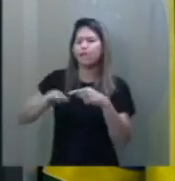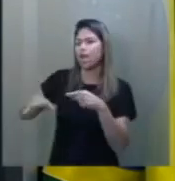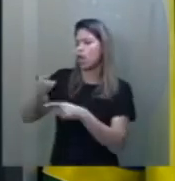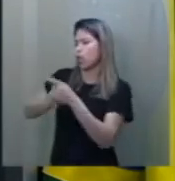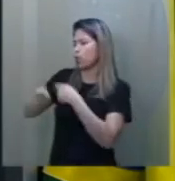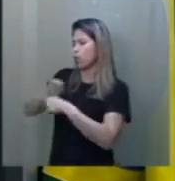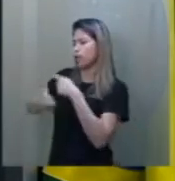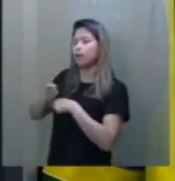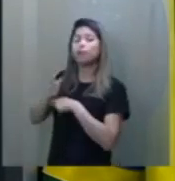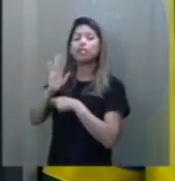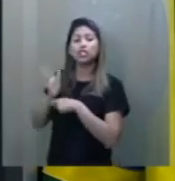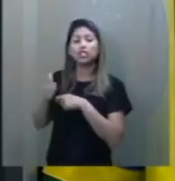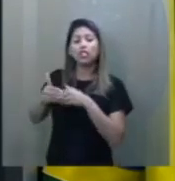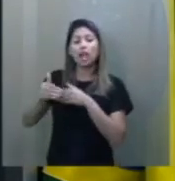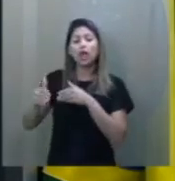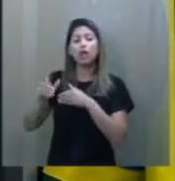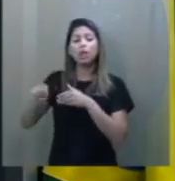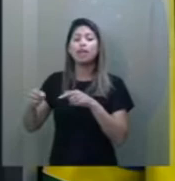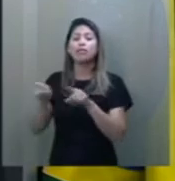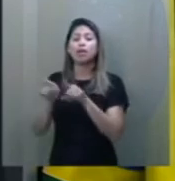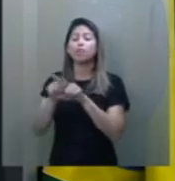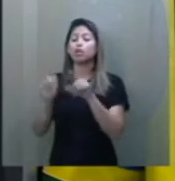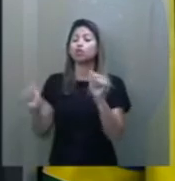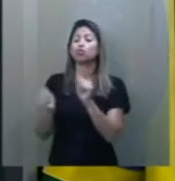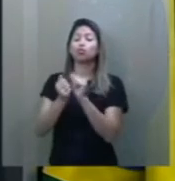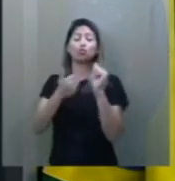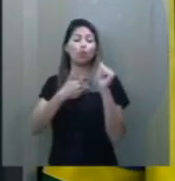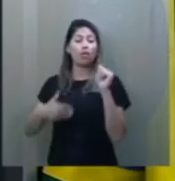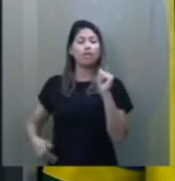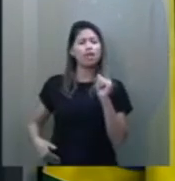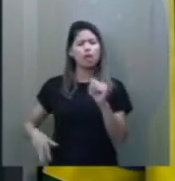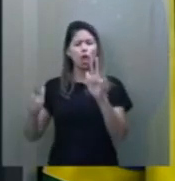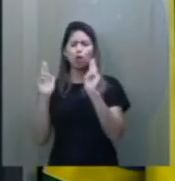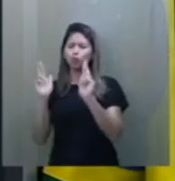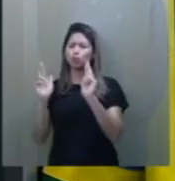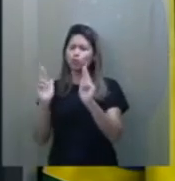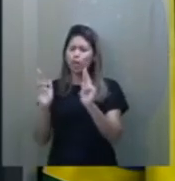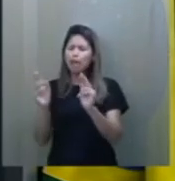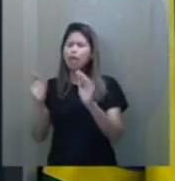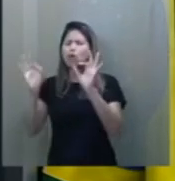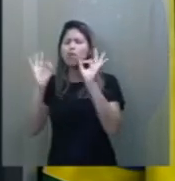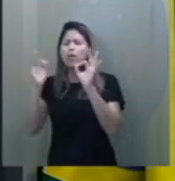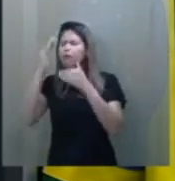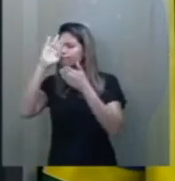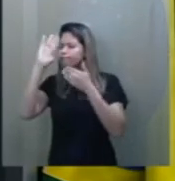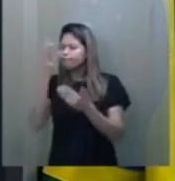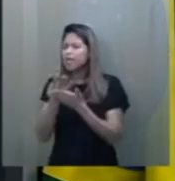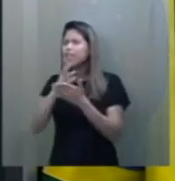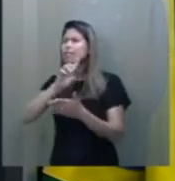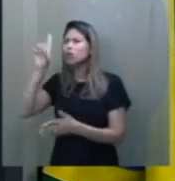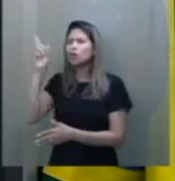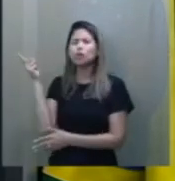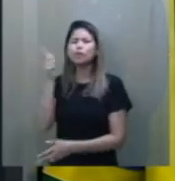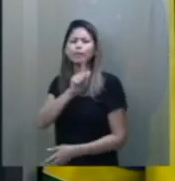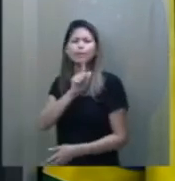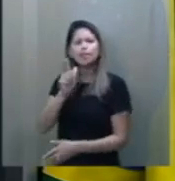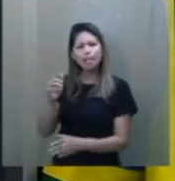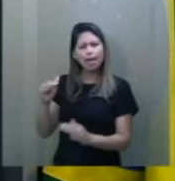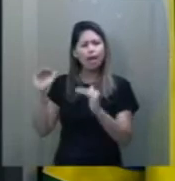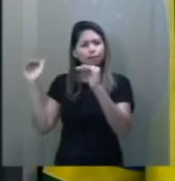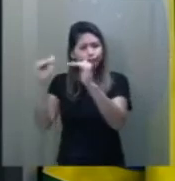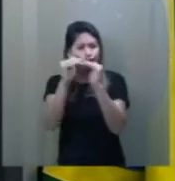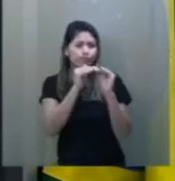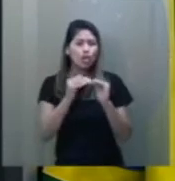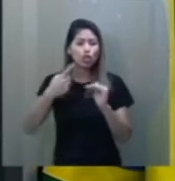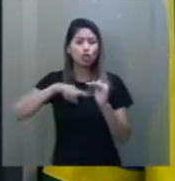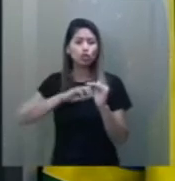será discutido com os governadores e tomara que haja um entendimento para que possamos avançar com essa matéria.